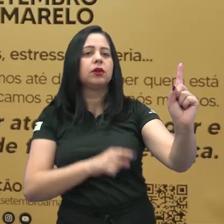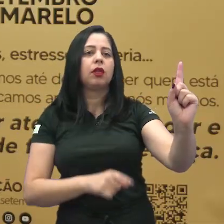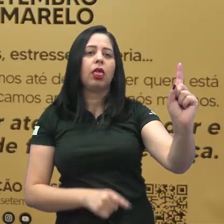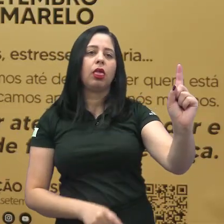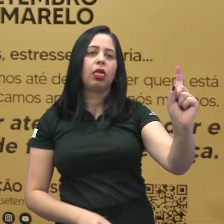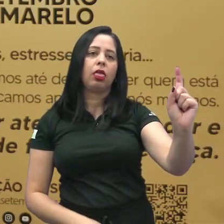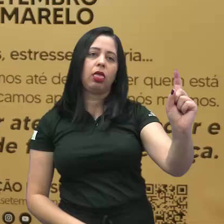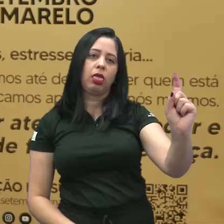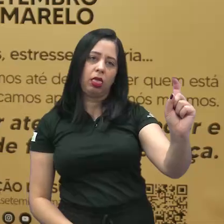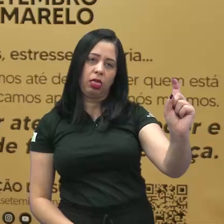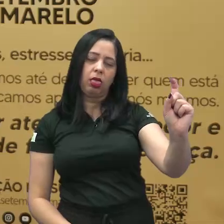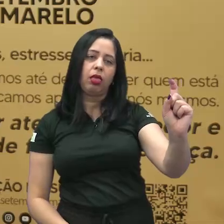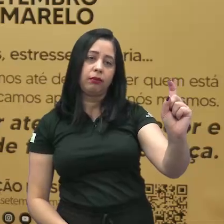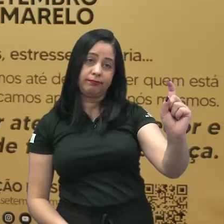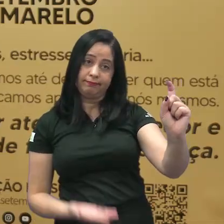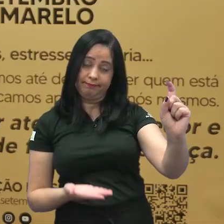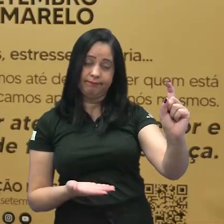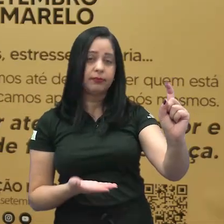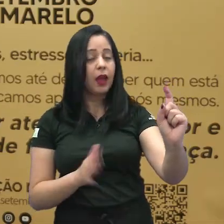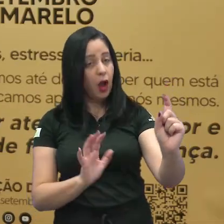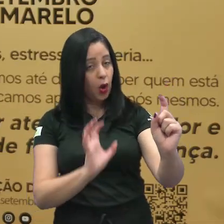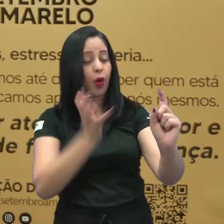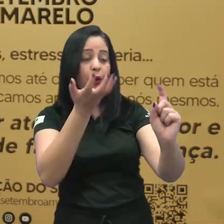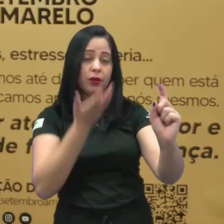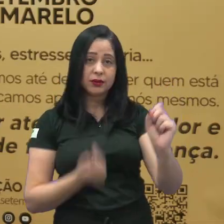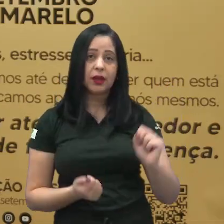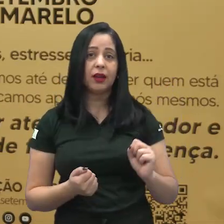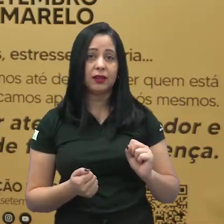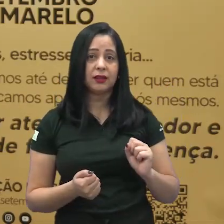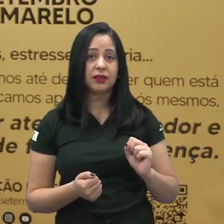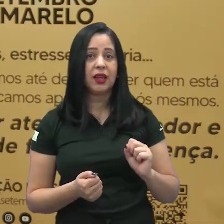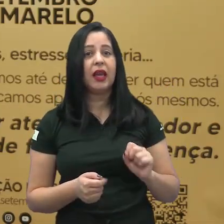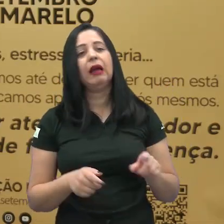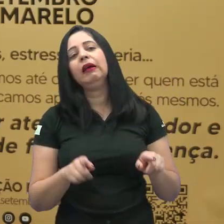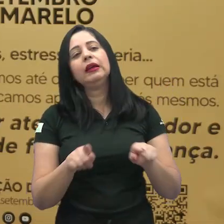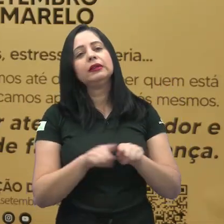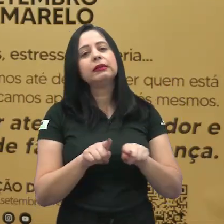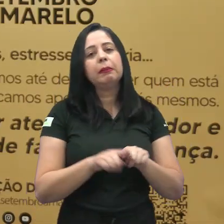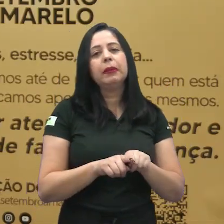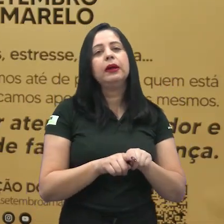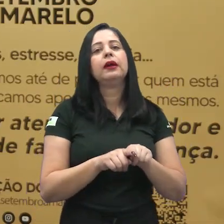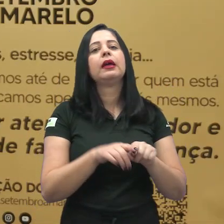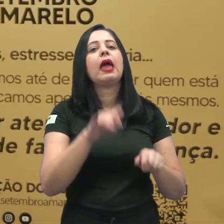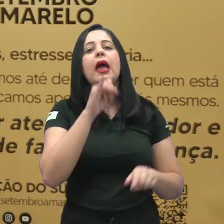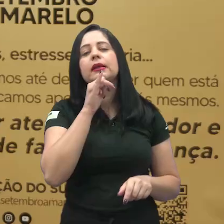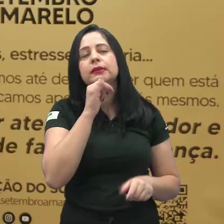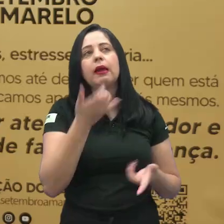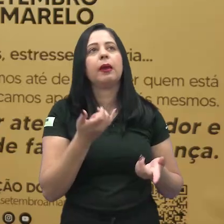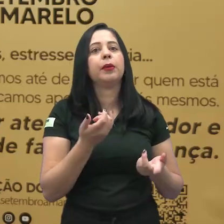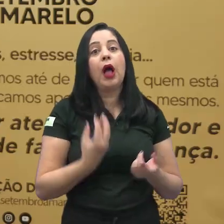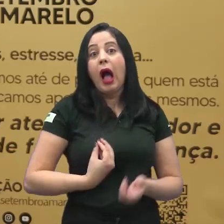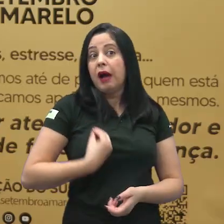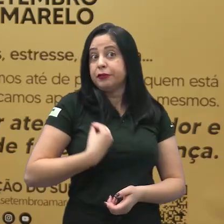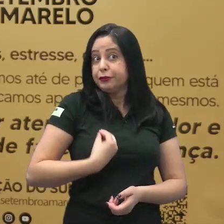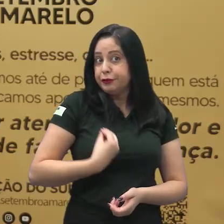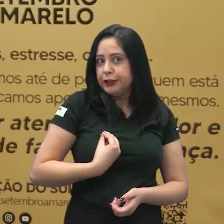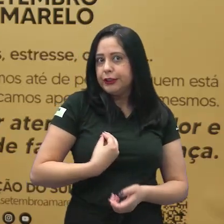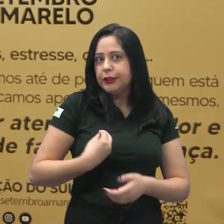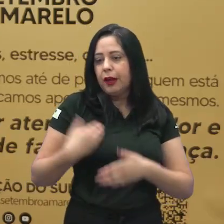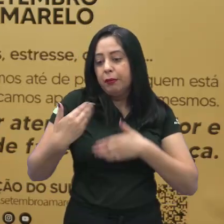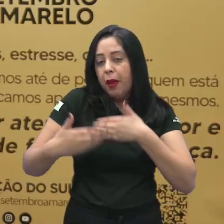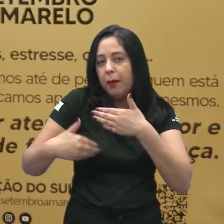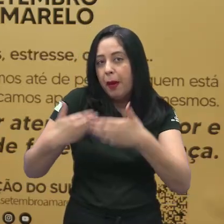também existem questões relativas ao próprio movimento da vida, né? Como eu lido com as mudanças, as